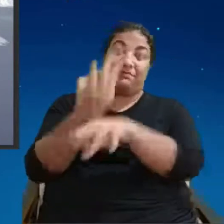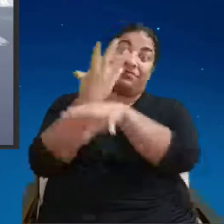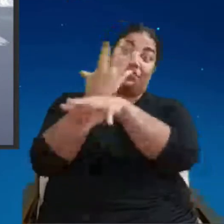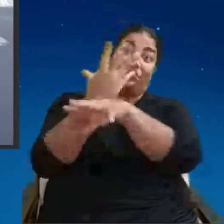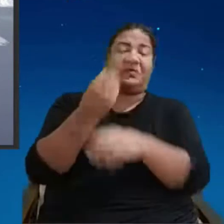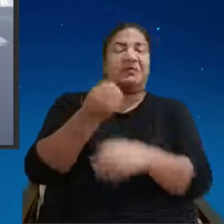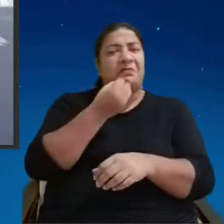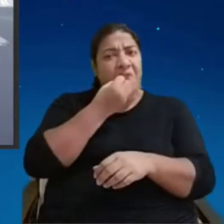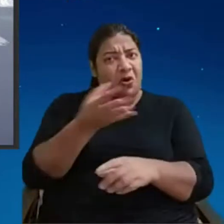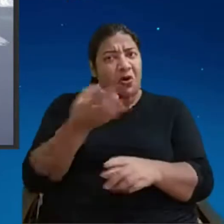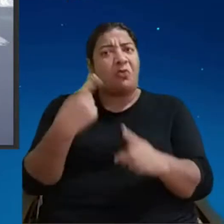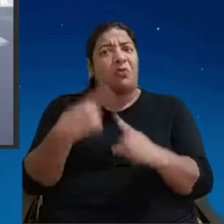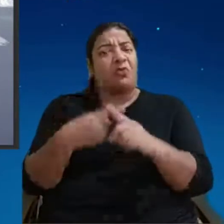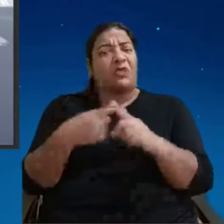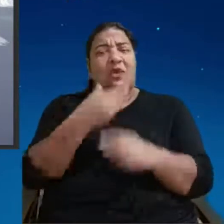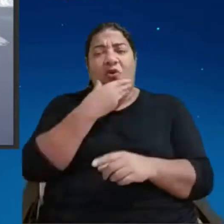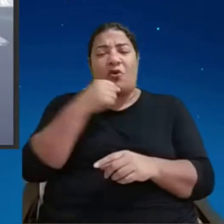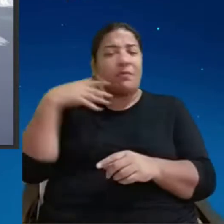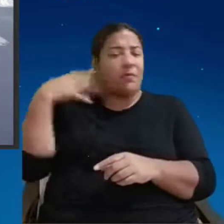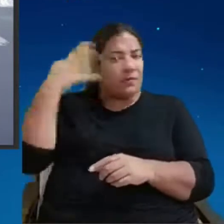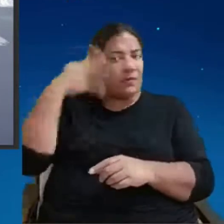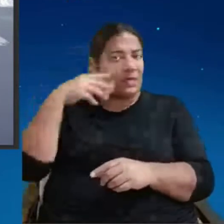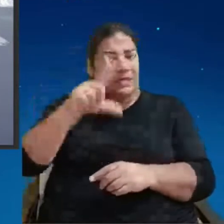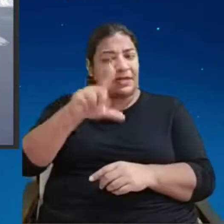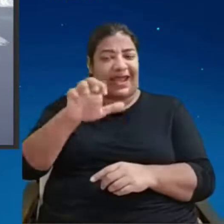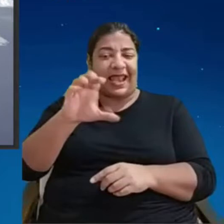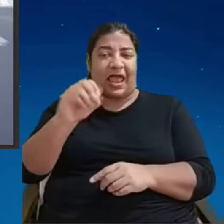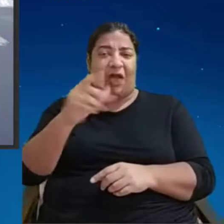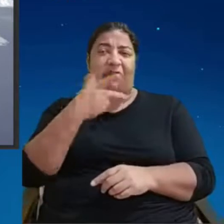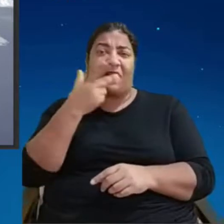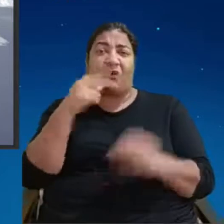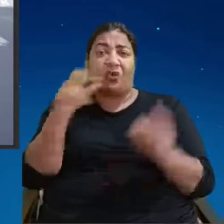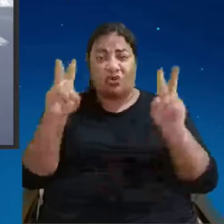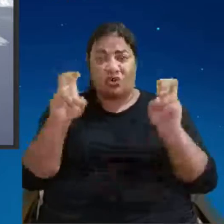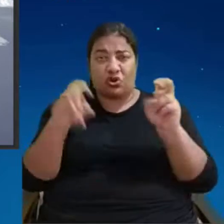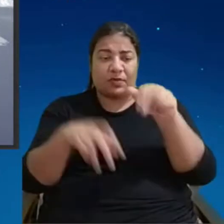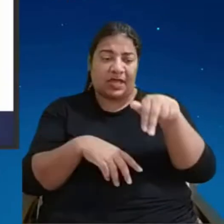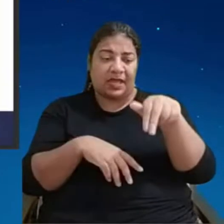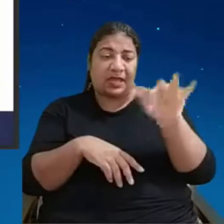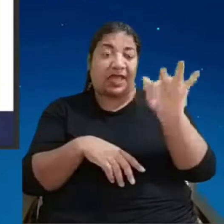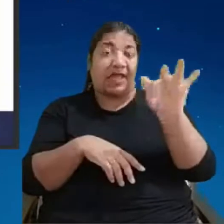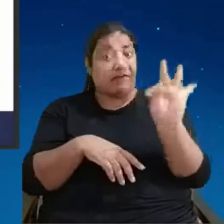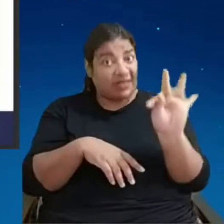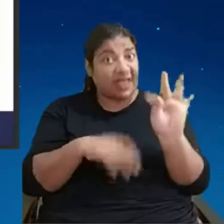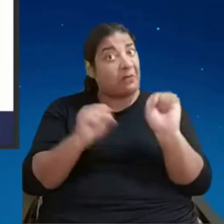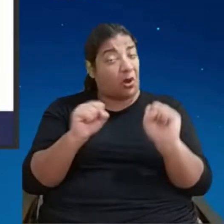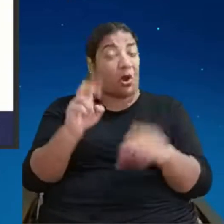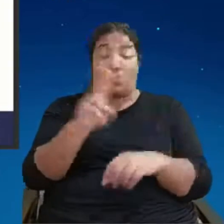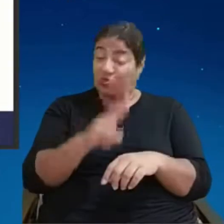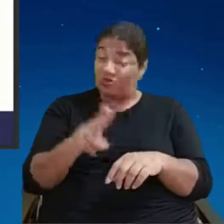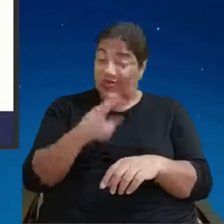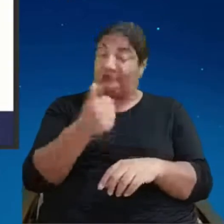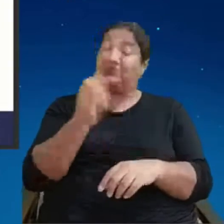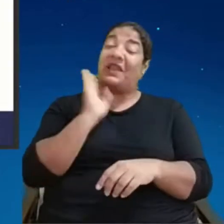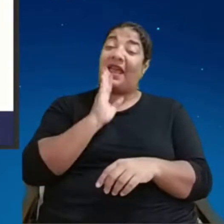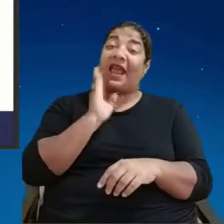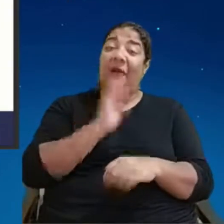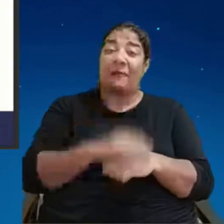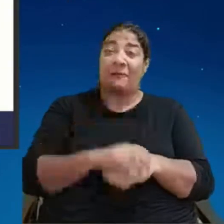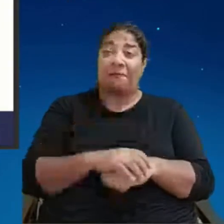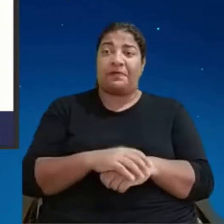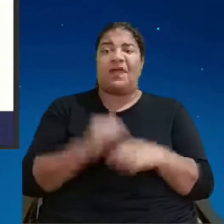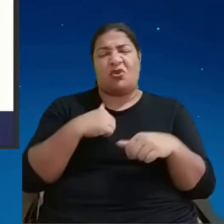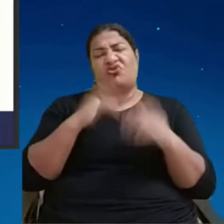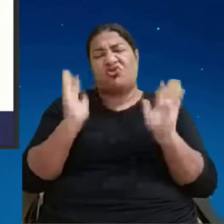NFTs, então, assim, a gente pode usar os NFTs como prêmio para as equipes, né? Então, vamos lá. Eu já me apresentei, então